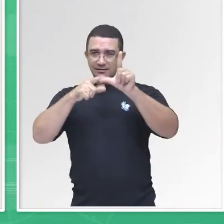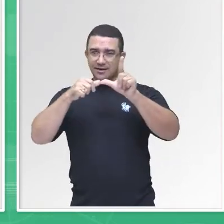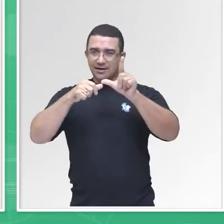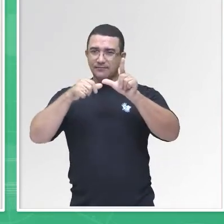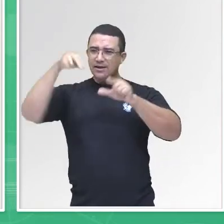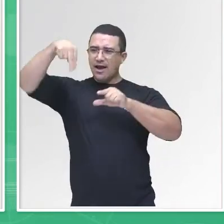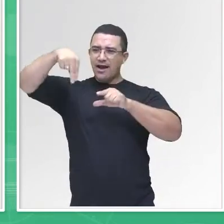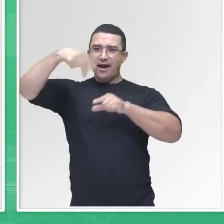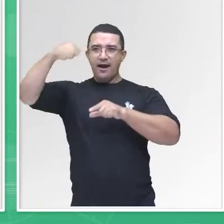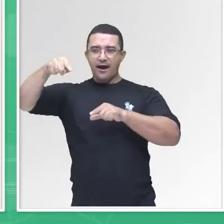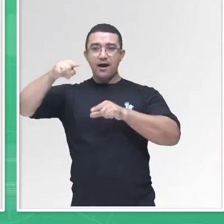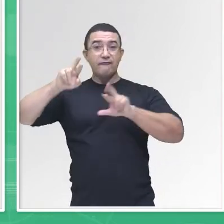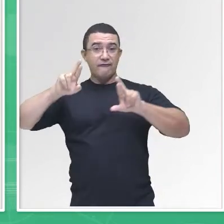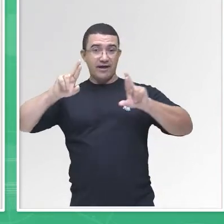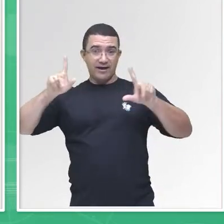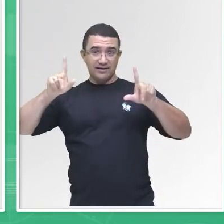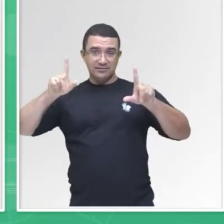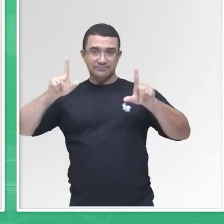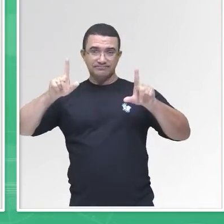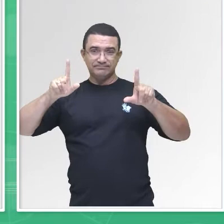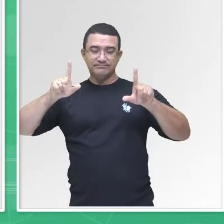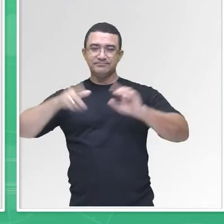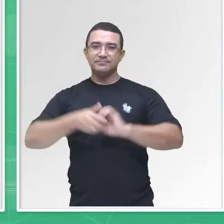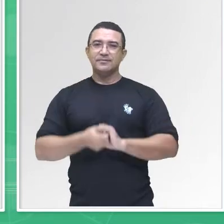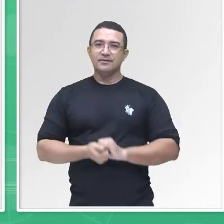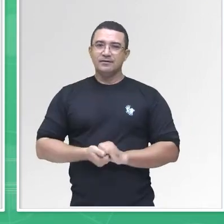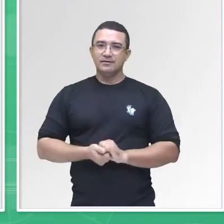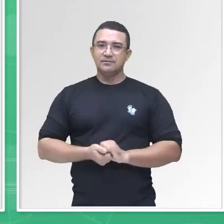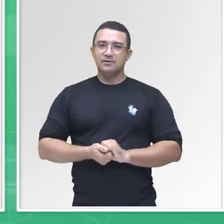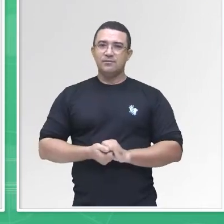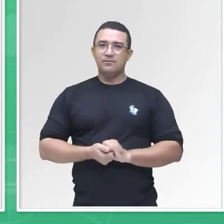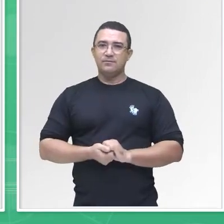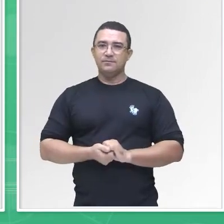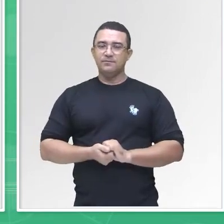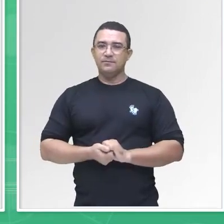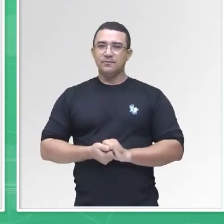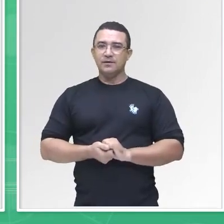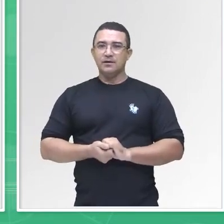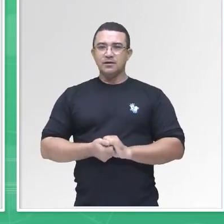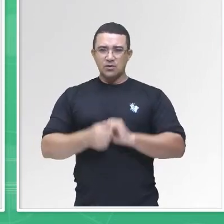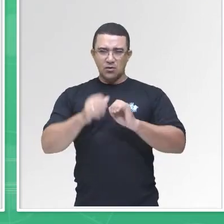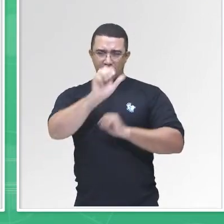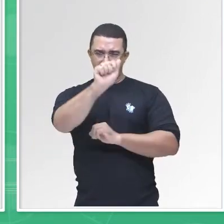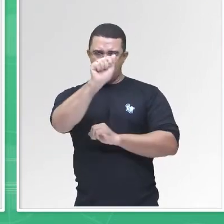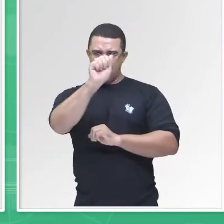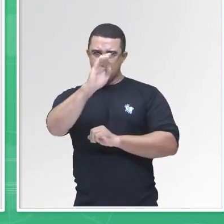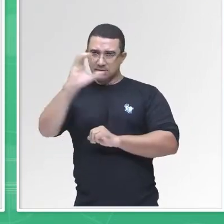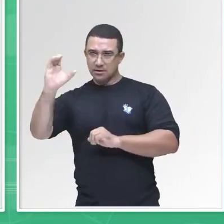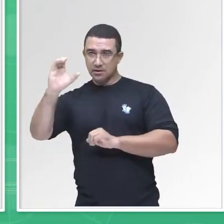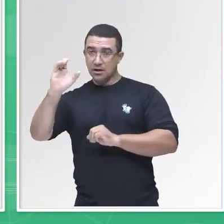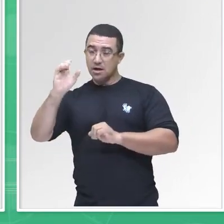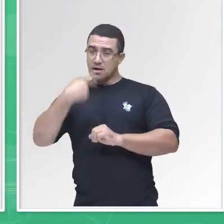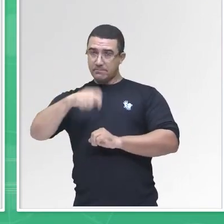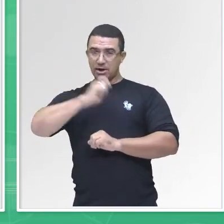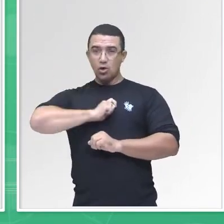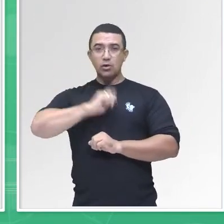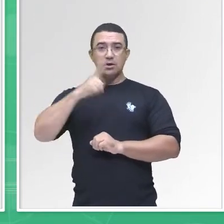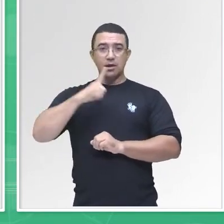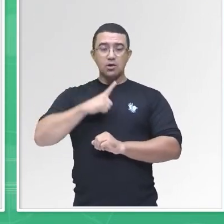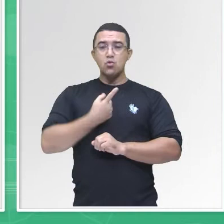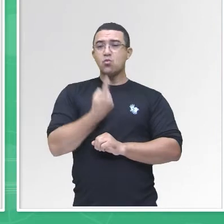nós temos o M da língua portuguesa e o N. Só que no alfabeto espanhol, nós temos essa letrinha